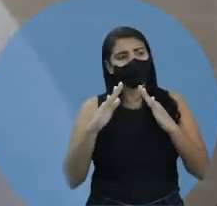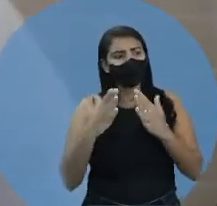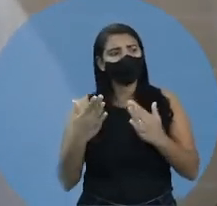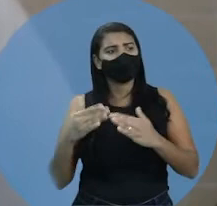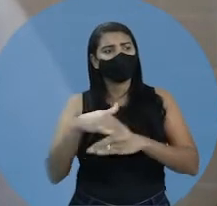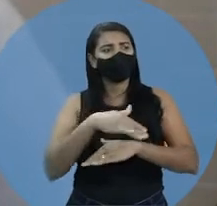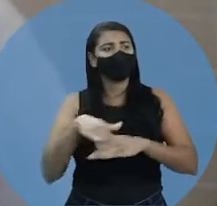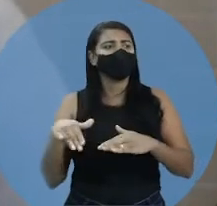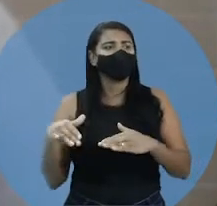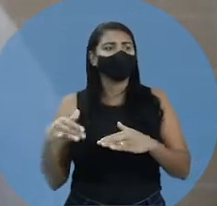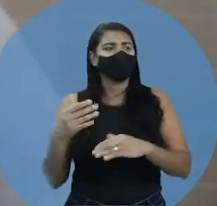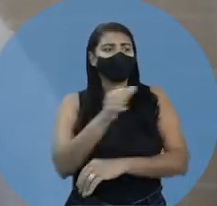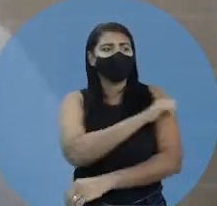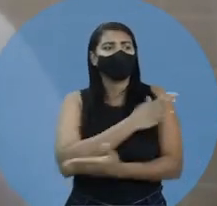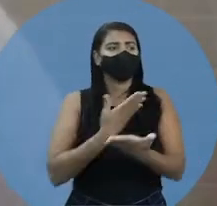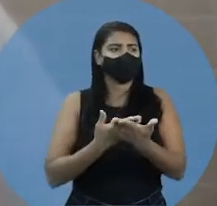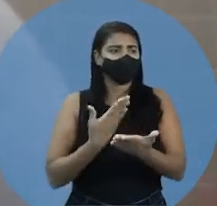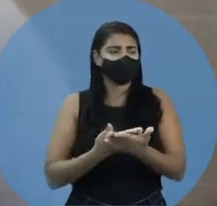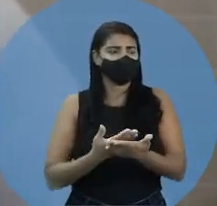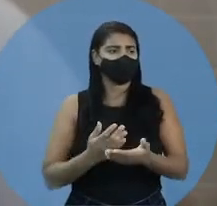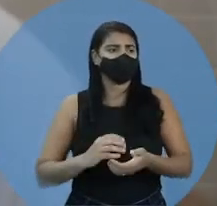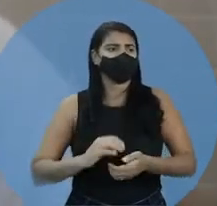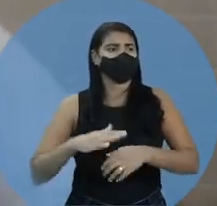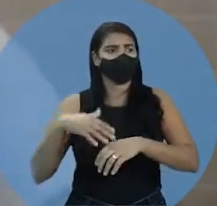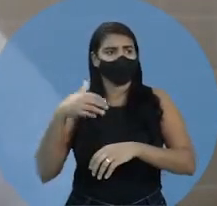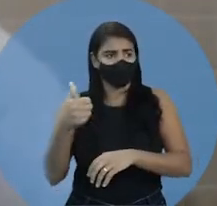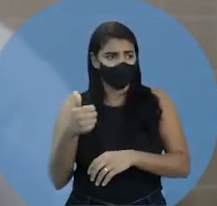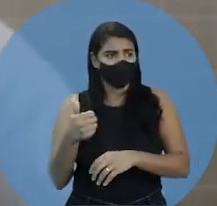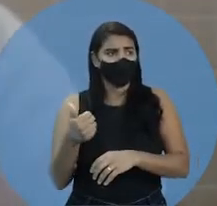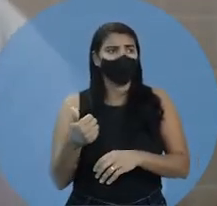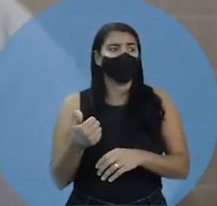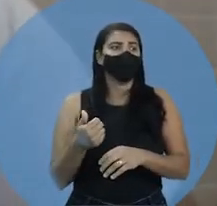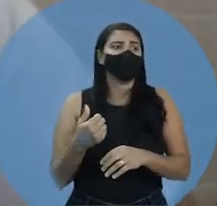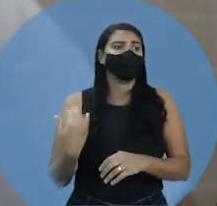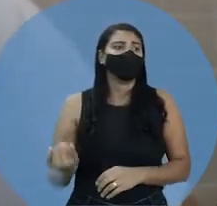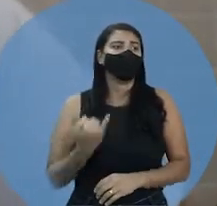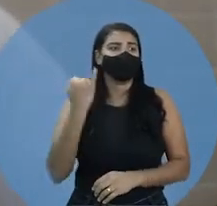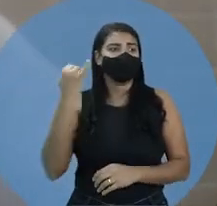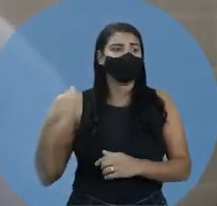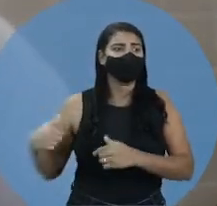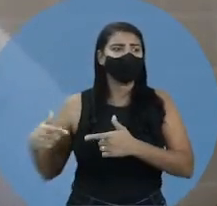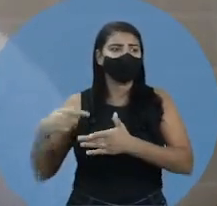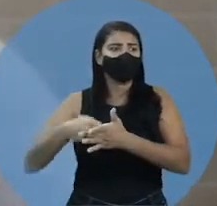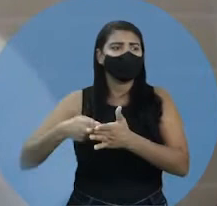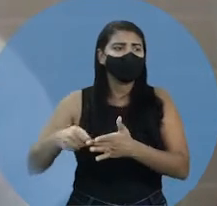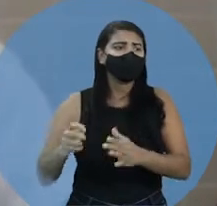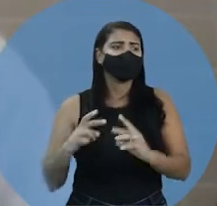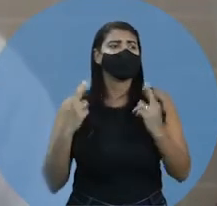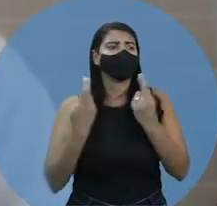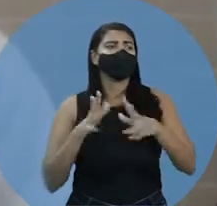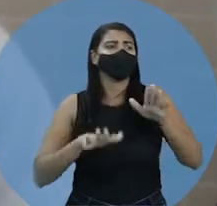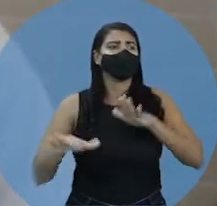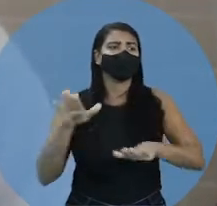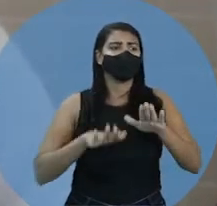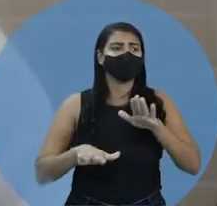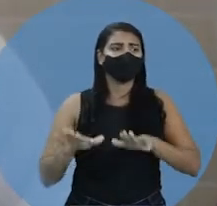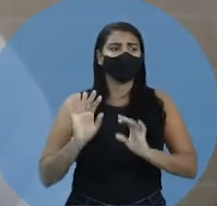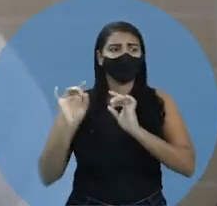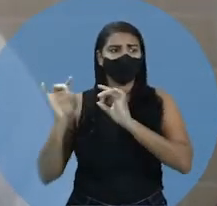estavam na casa desses estudantes, né? E o melhor, nessa salientar a importância da gente realmente ter cuidado